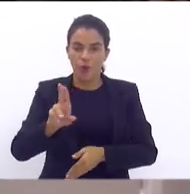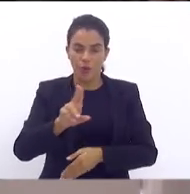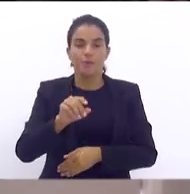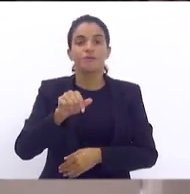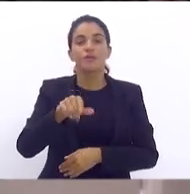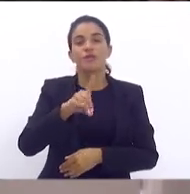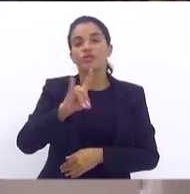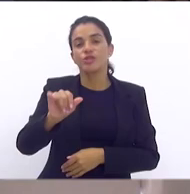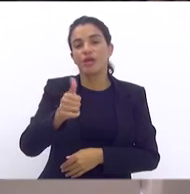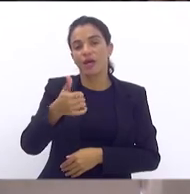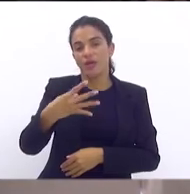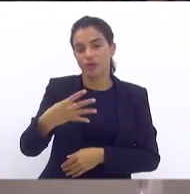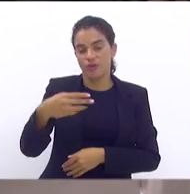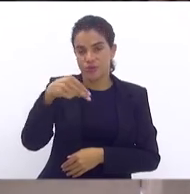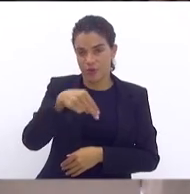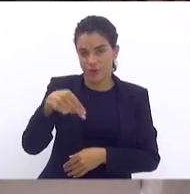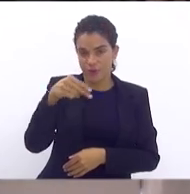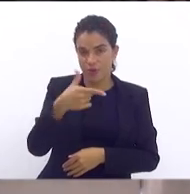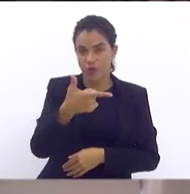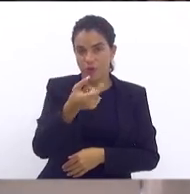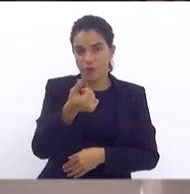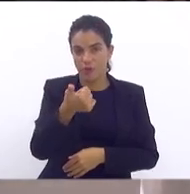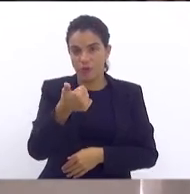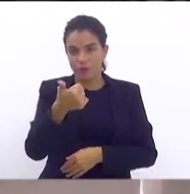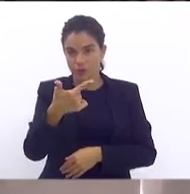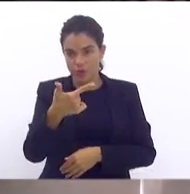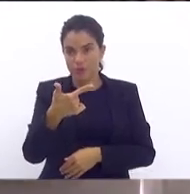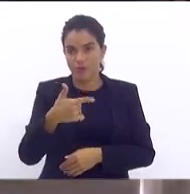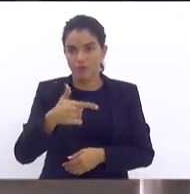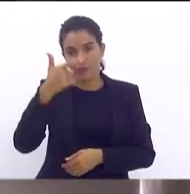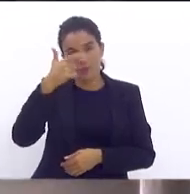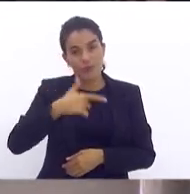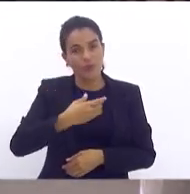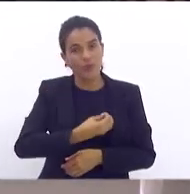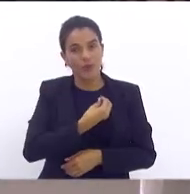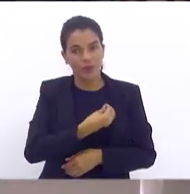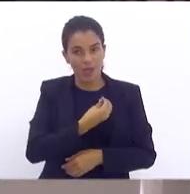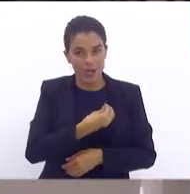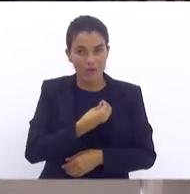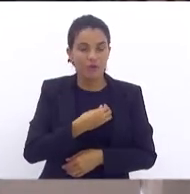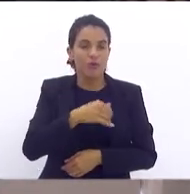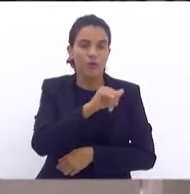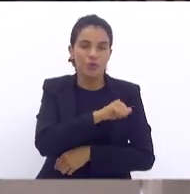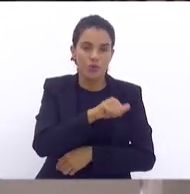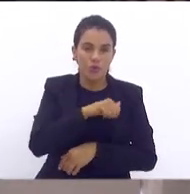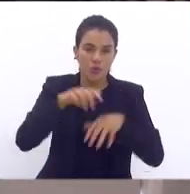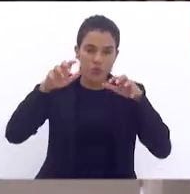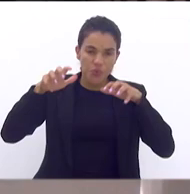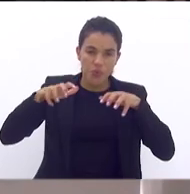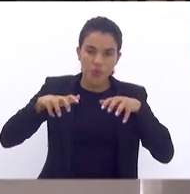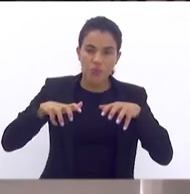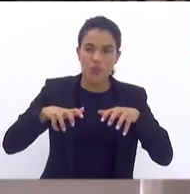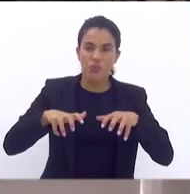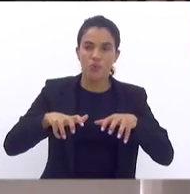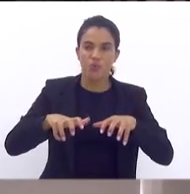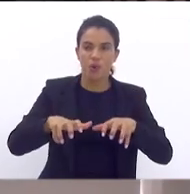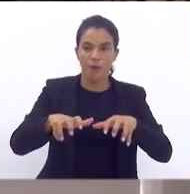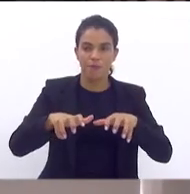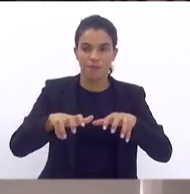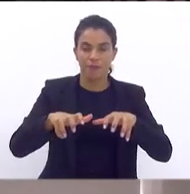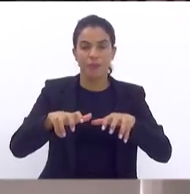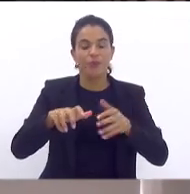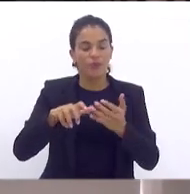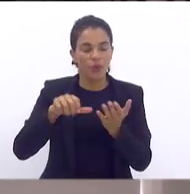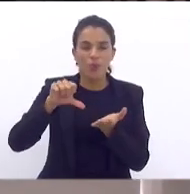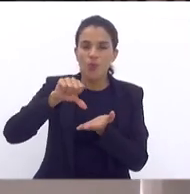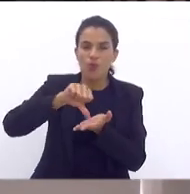14 de novembro de 2012, do ano passado. Eu estava até no centro do Rio, naquele momento da tempestade. Curiosamente, o Waze, o